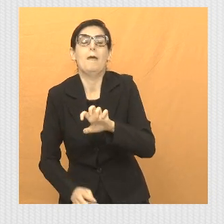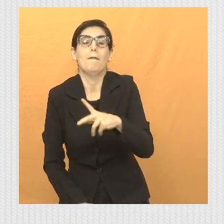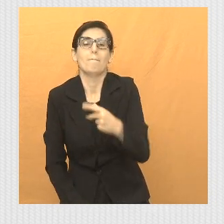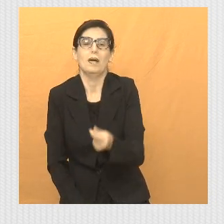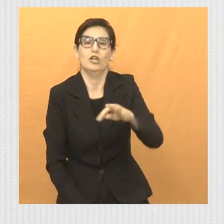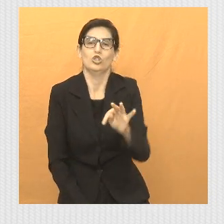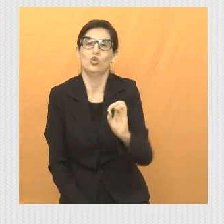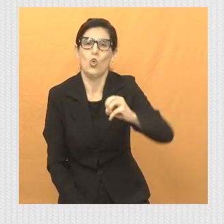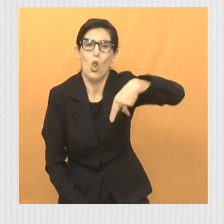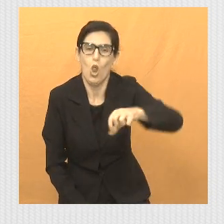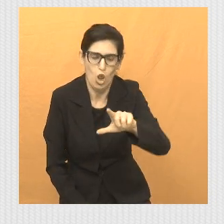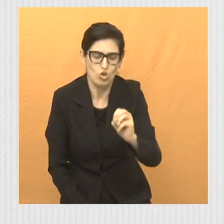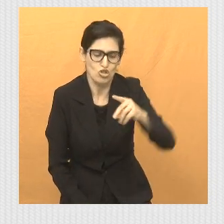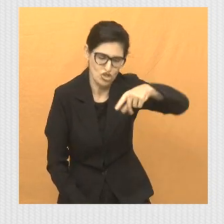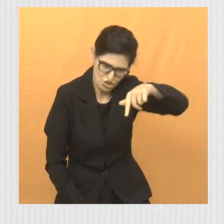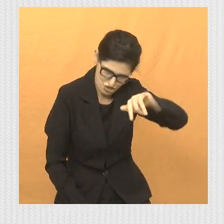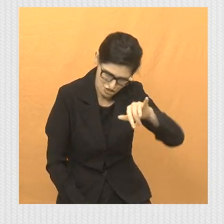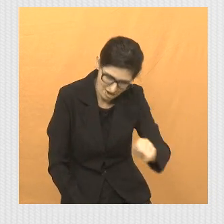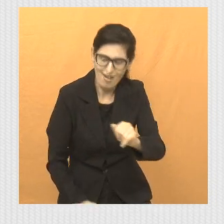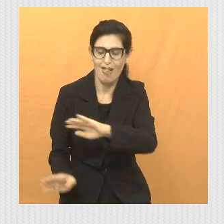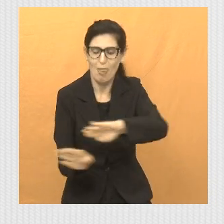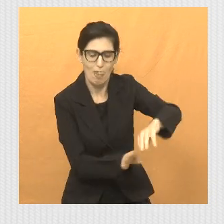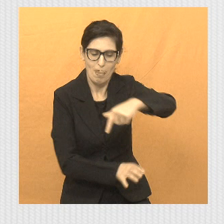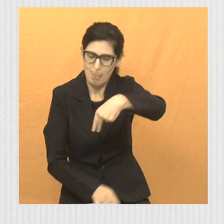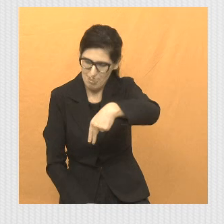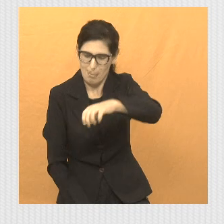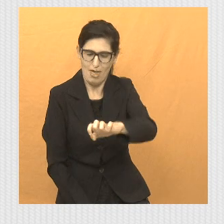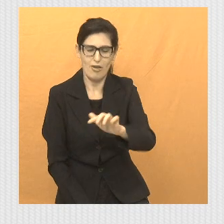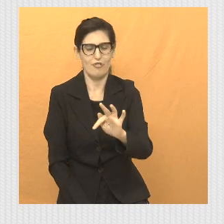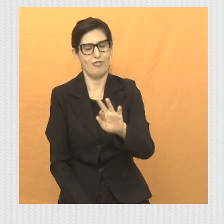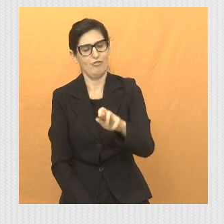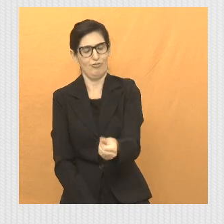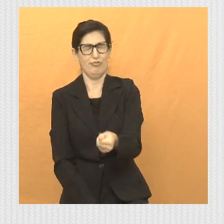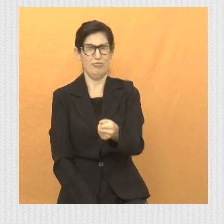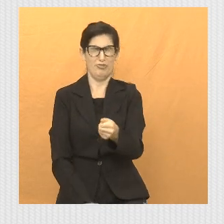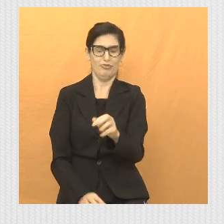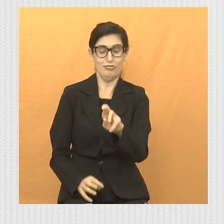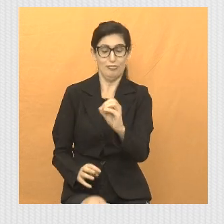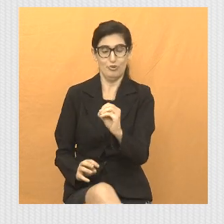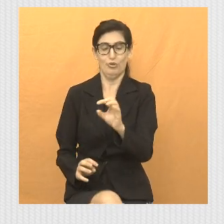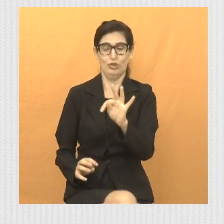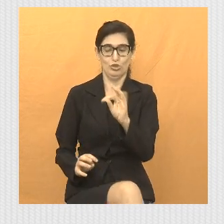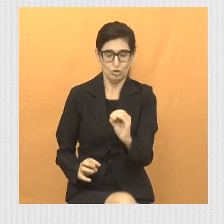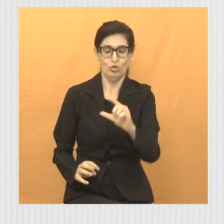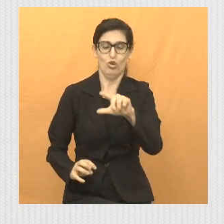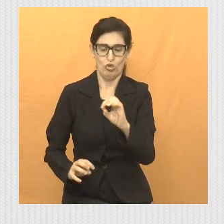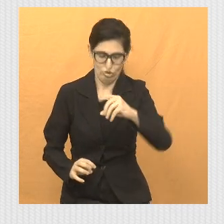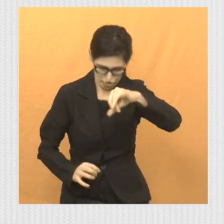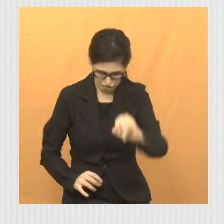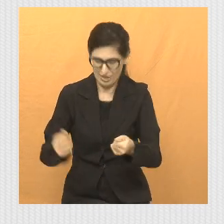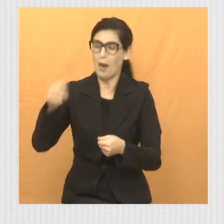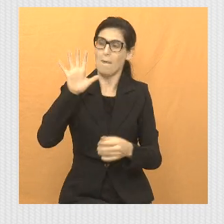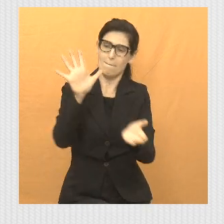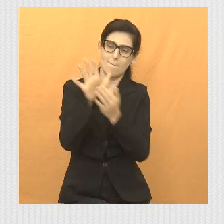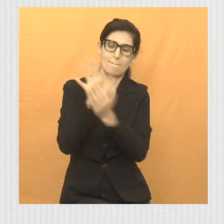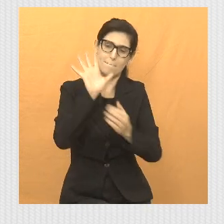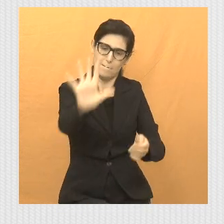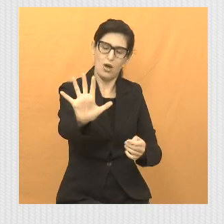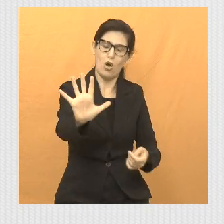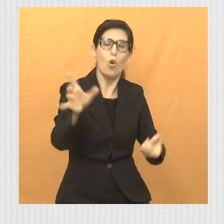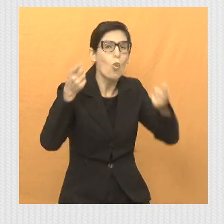hepatologia, nefrologia, avaliação cirúrgica ortopédica de mão, ombro, joelho, quadril, de